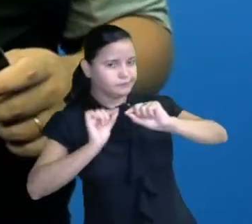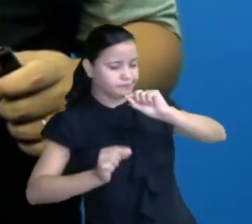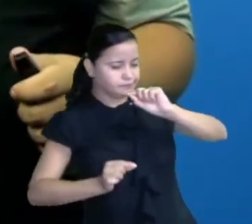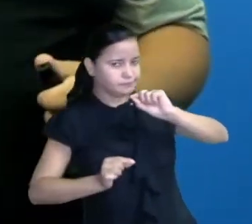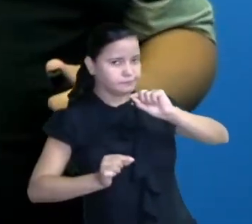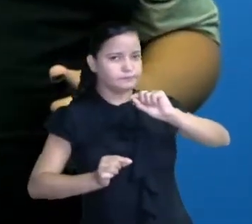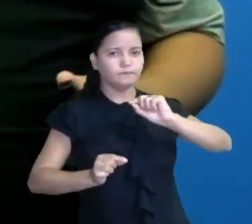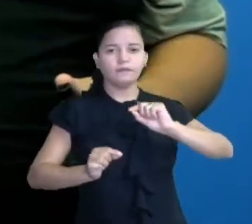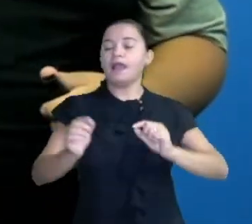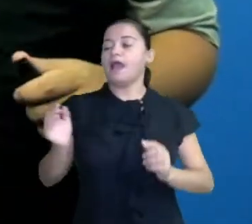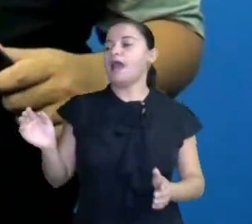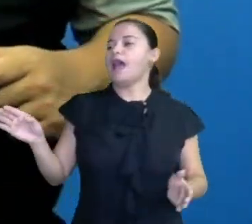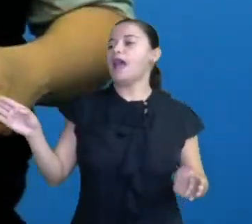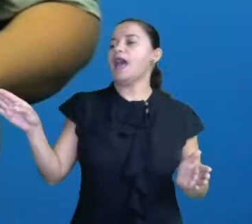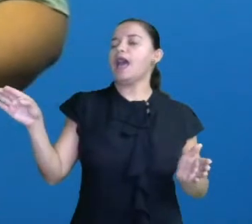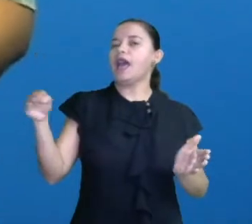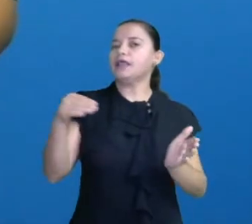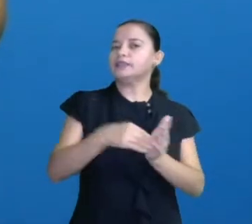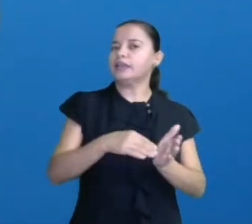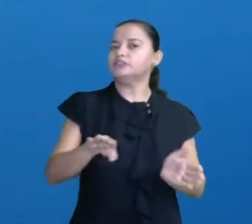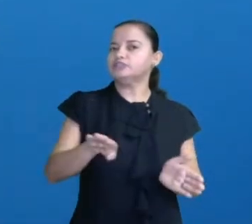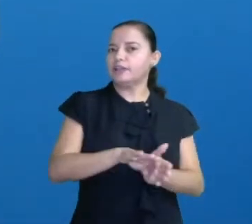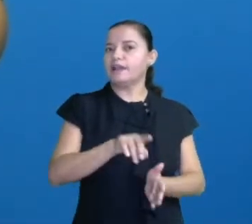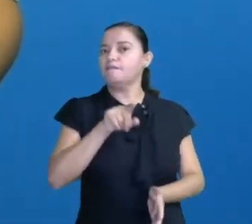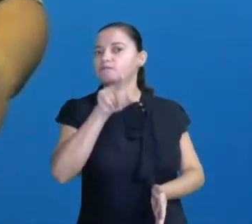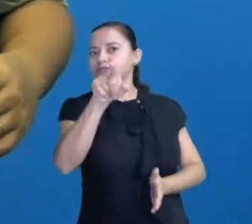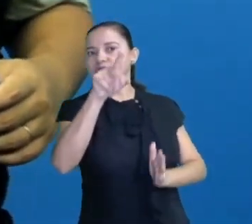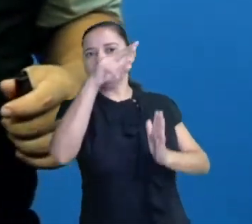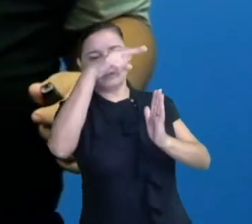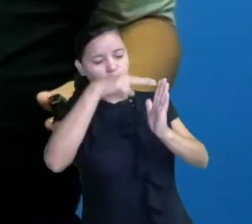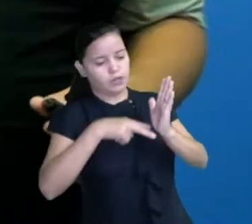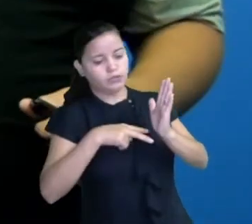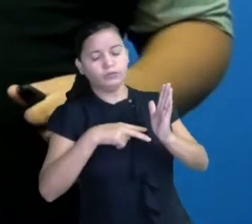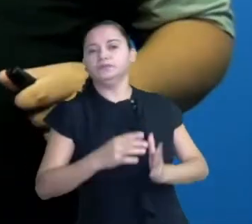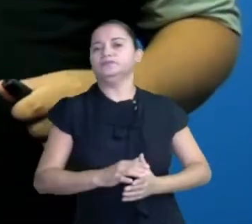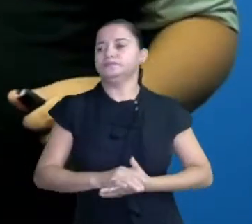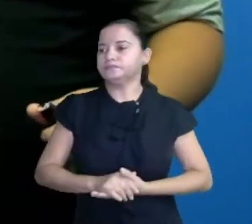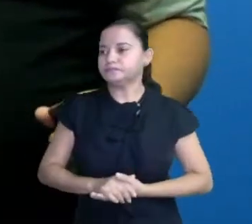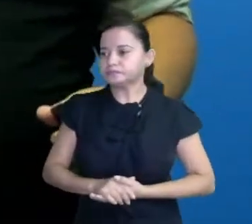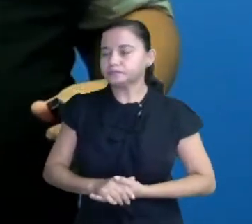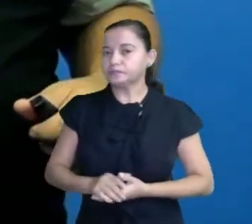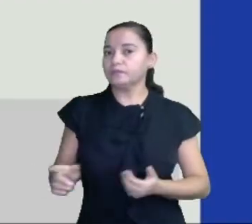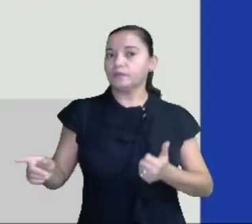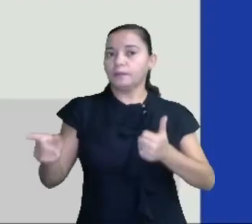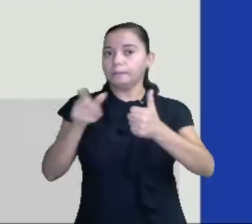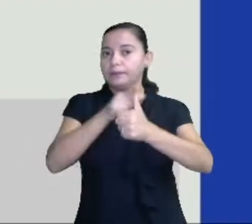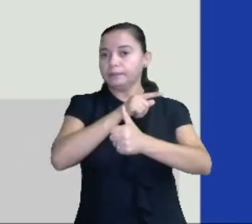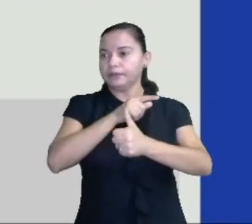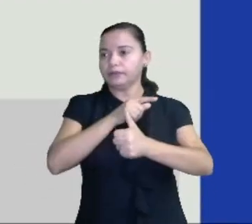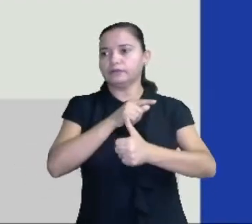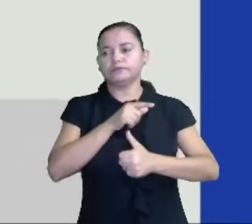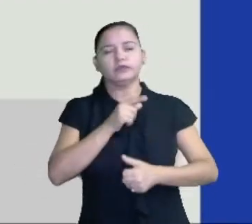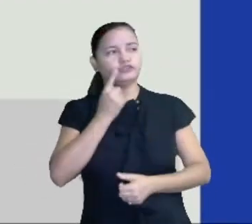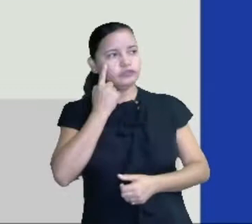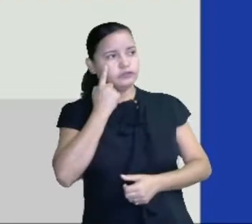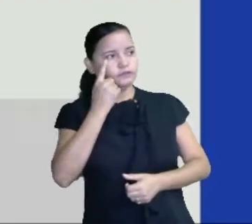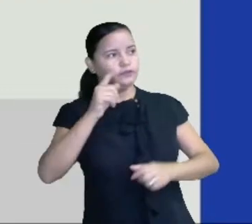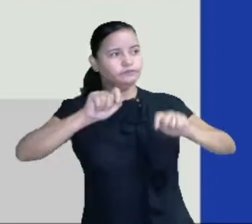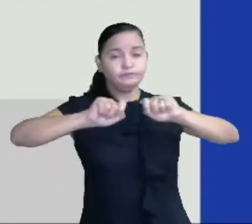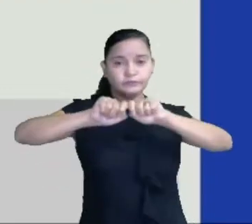criativo até chegar no leitor, né? Vamos lá. Primeiramente, como vemos no slide,